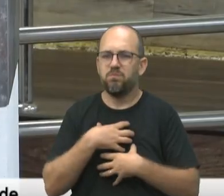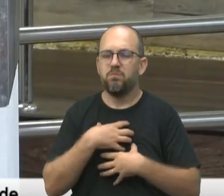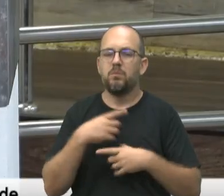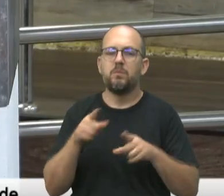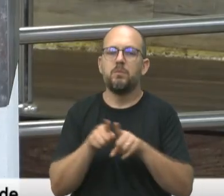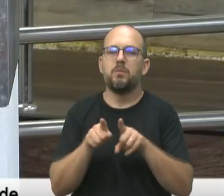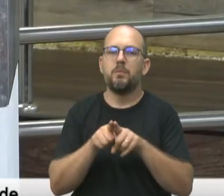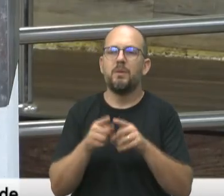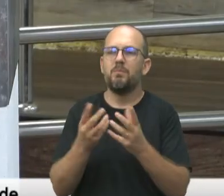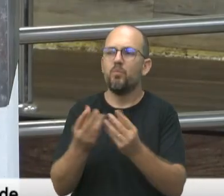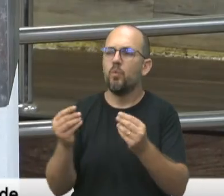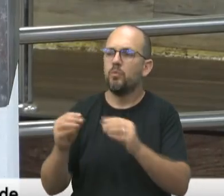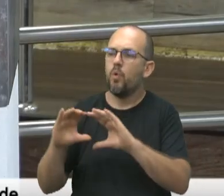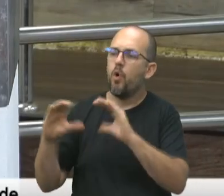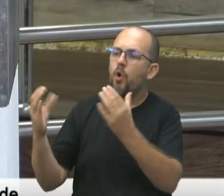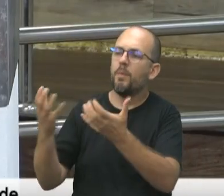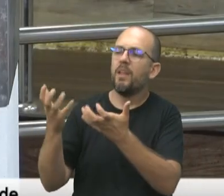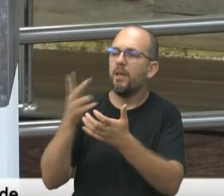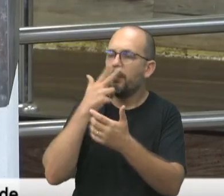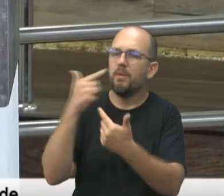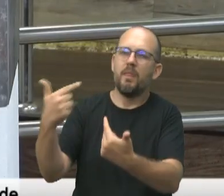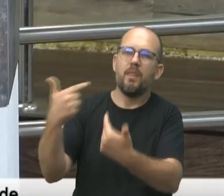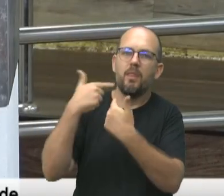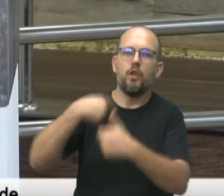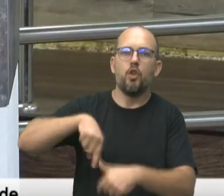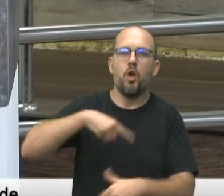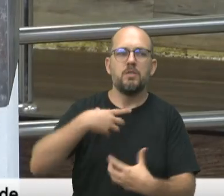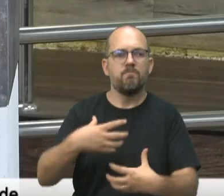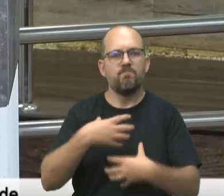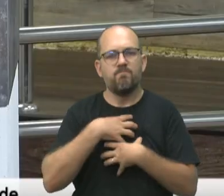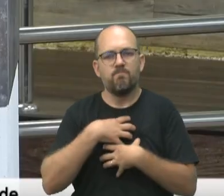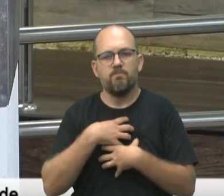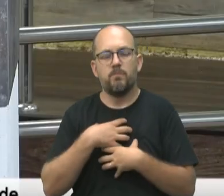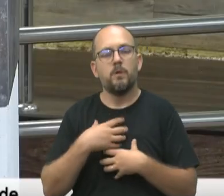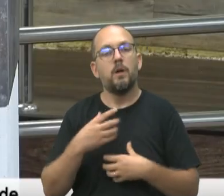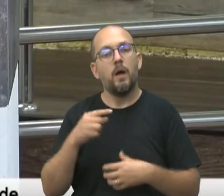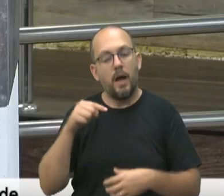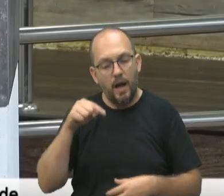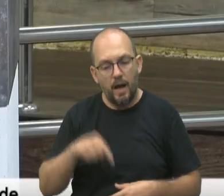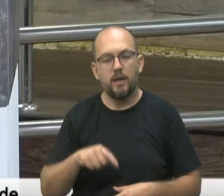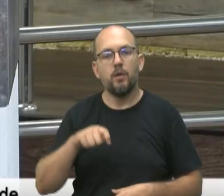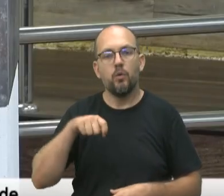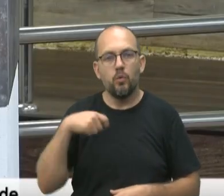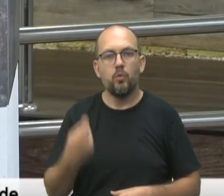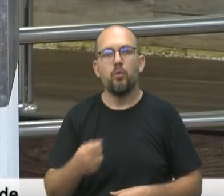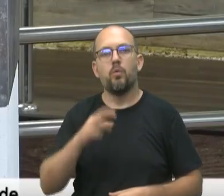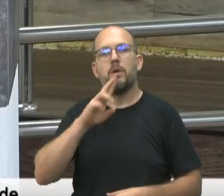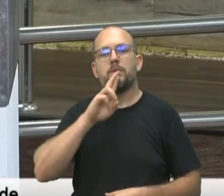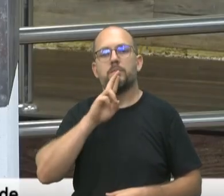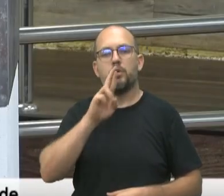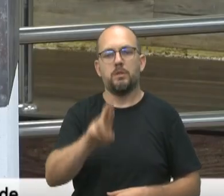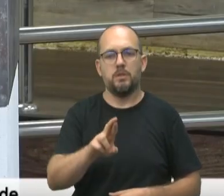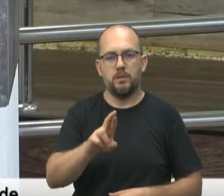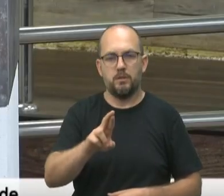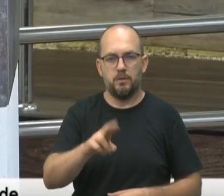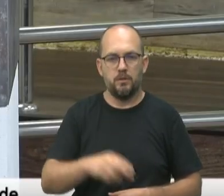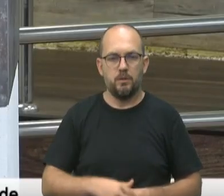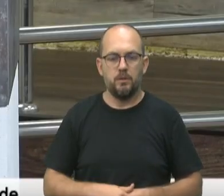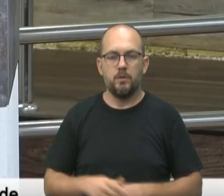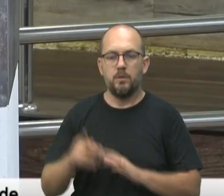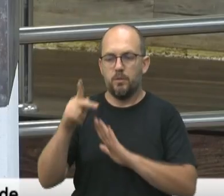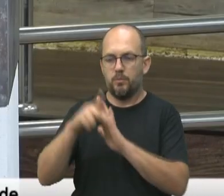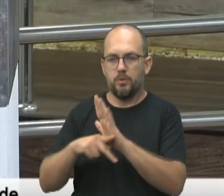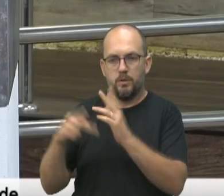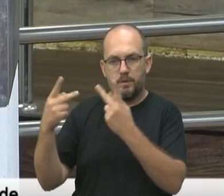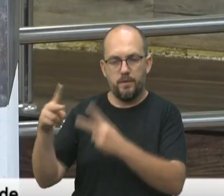comunidade querem que a gente se sinta. E aqui está a nossa resposta, por meio tanto do projeto da